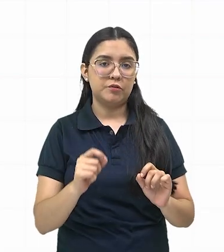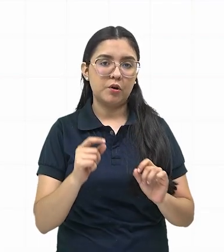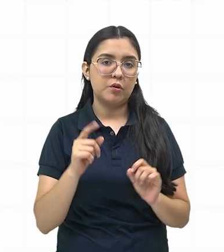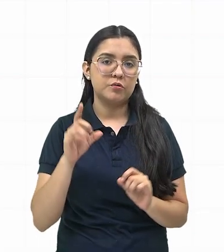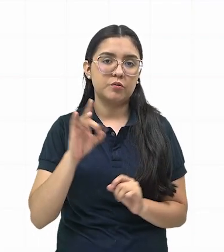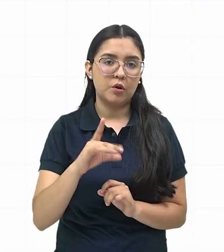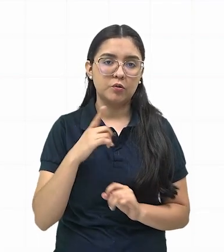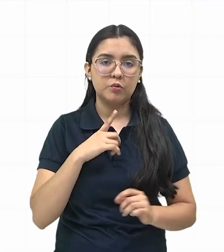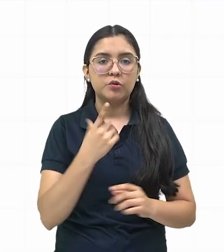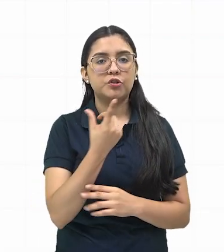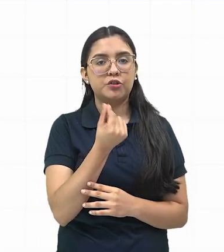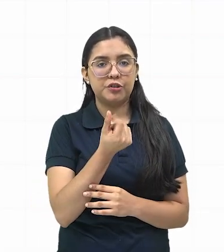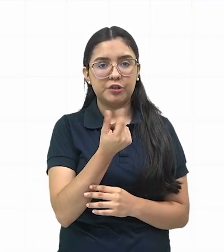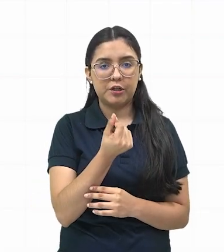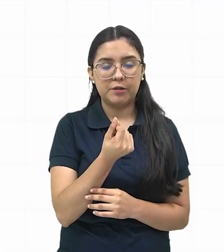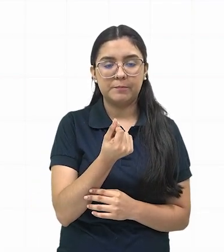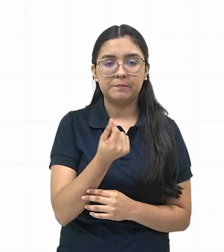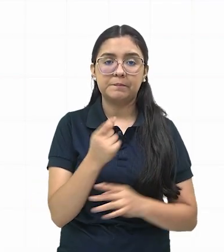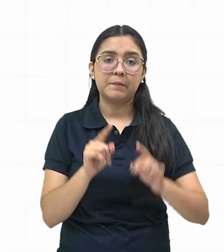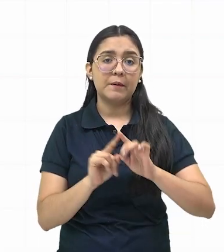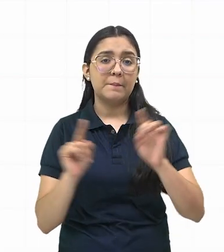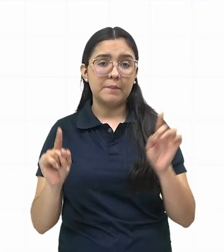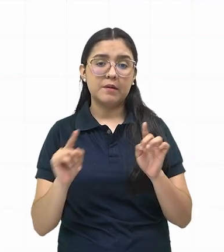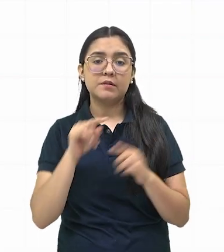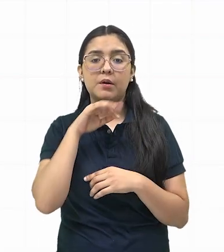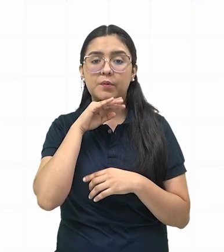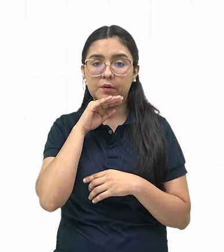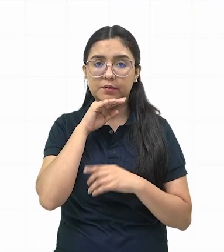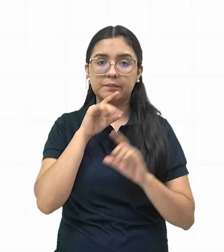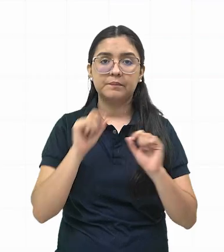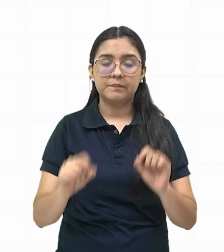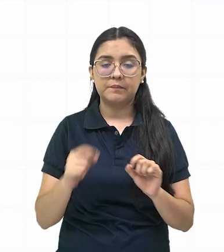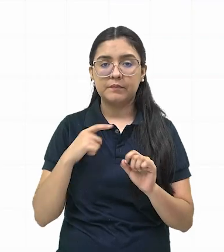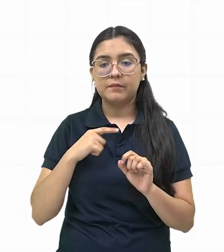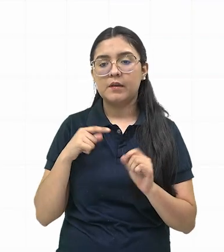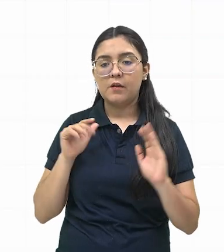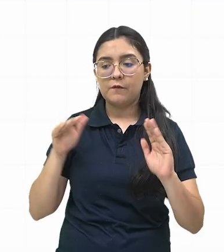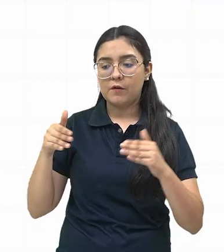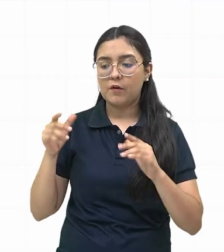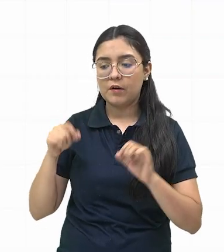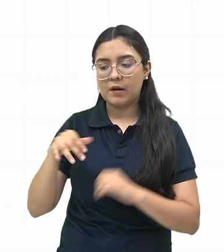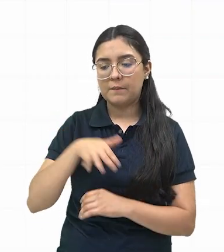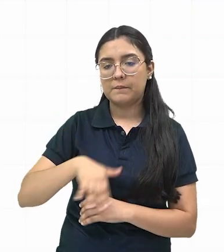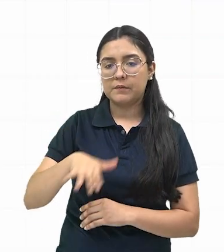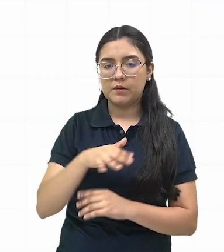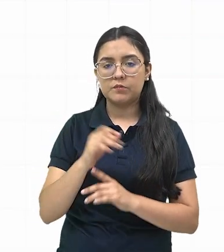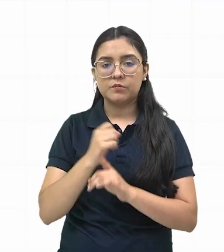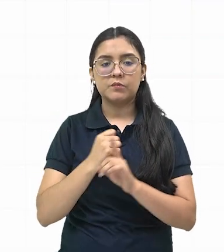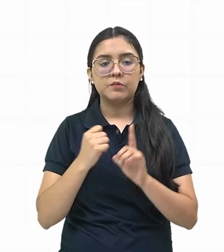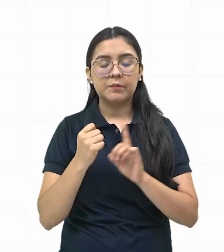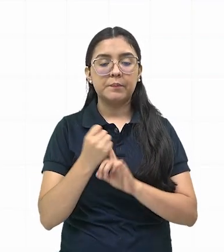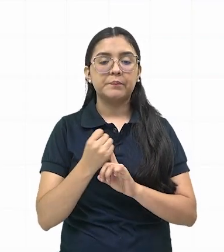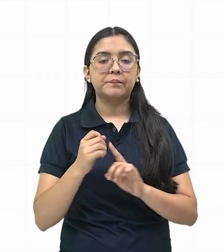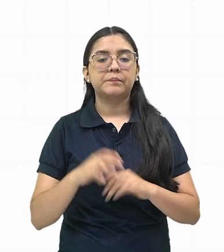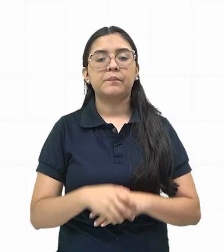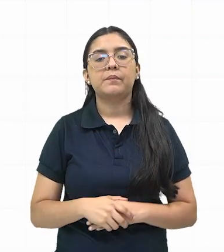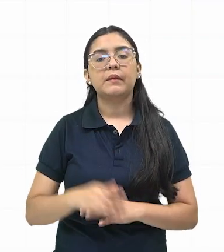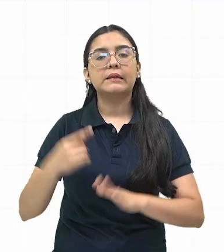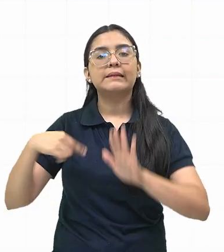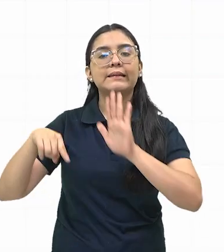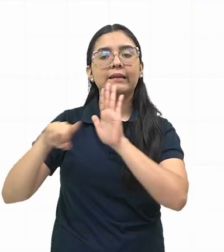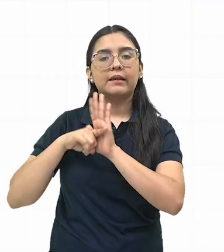capital, do dinheiro, tá? Mas é negativo do ponto de vista ambiental e social em alguns aspectos também. Pontos negativos